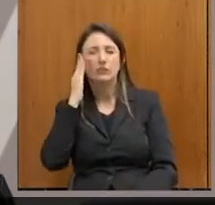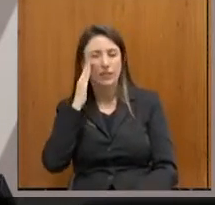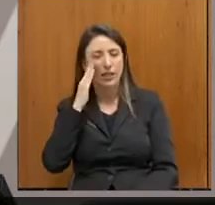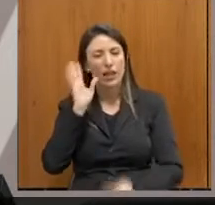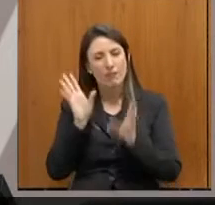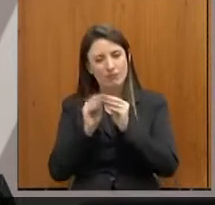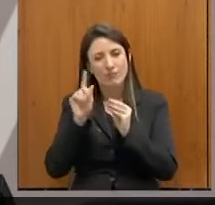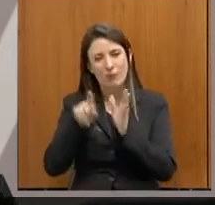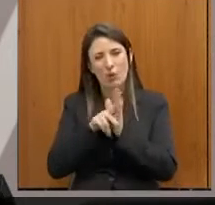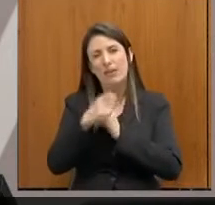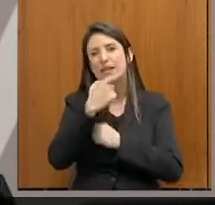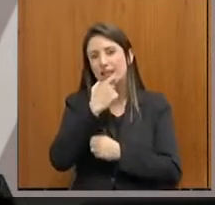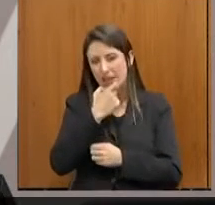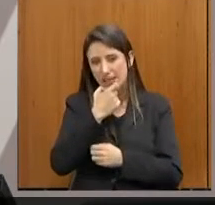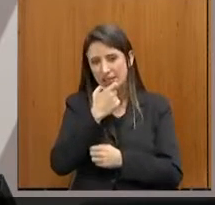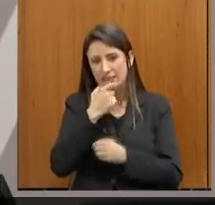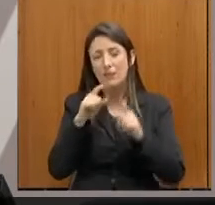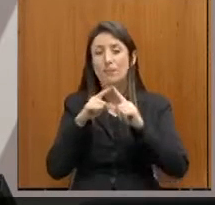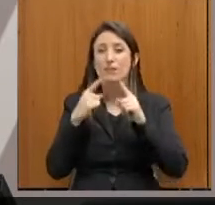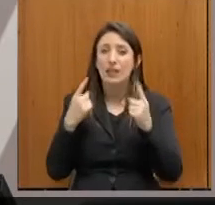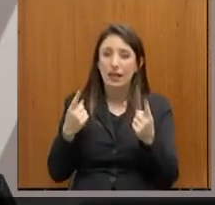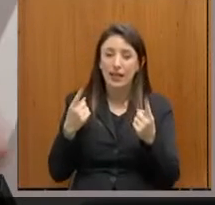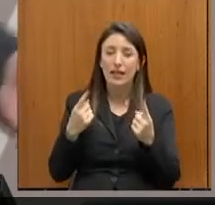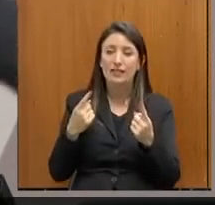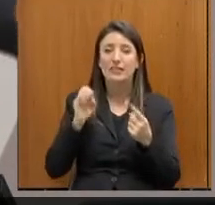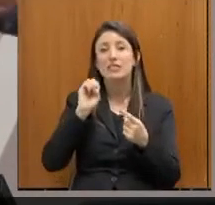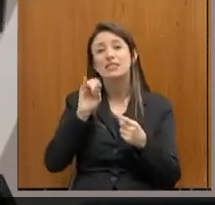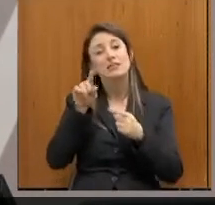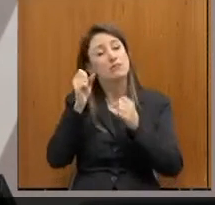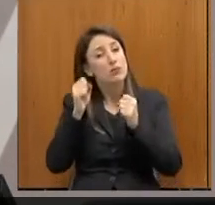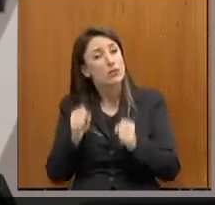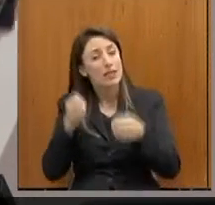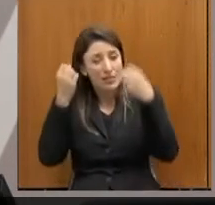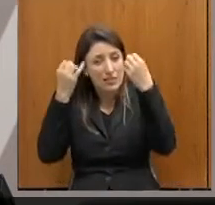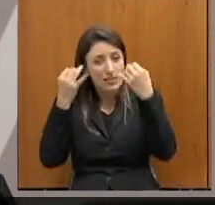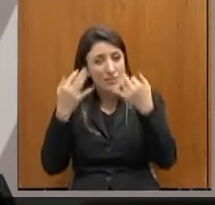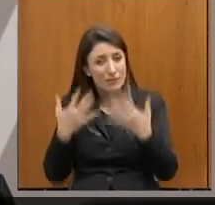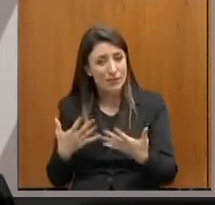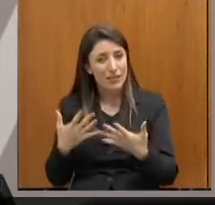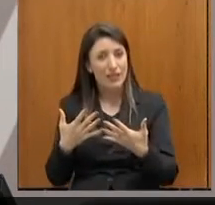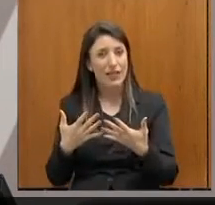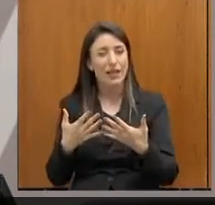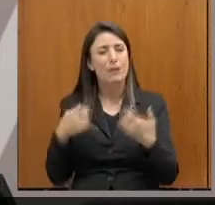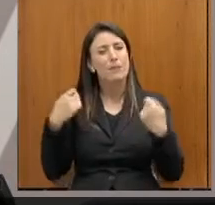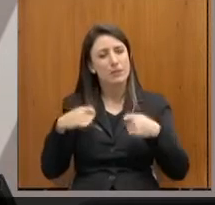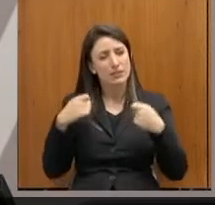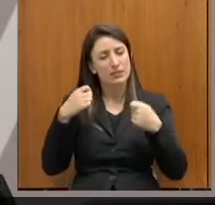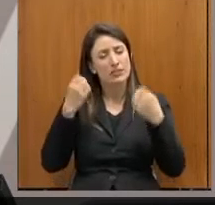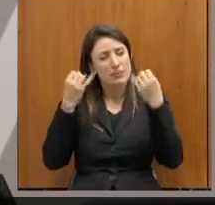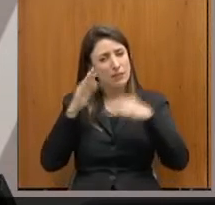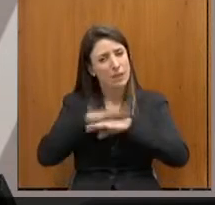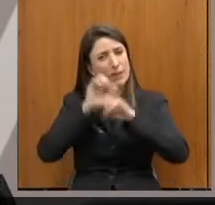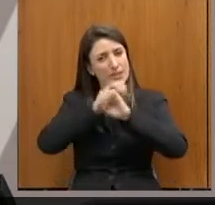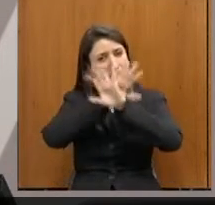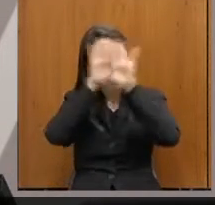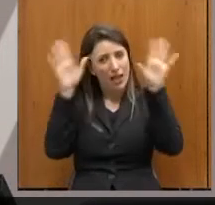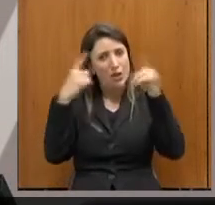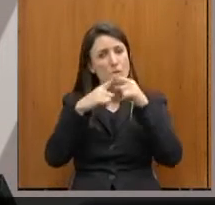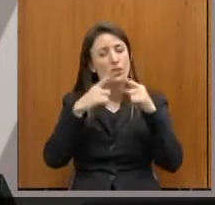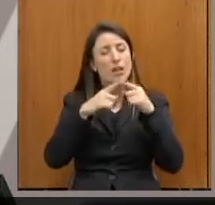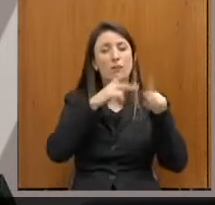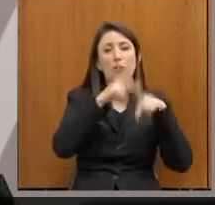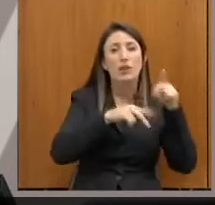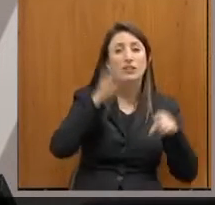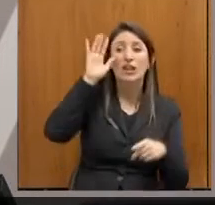o preço mas se puder eventualmente explicar com uma didática um pouco maior para a população que nos acompanha